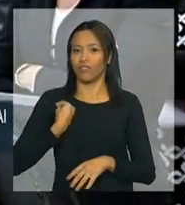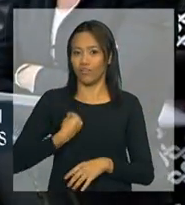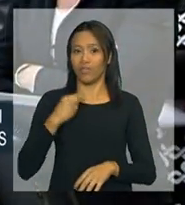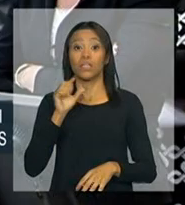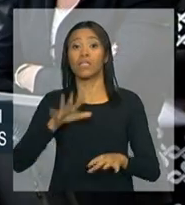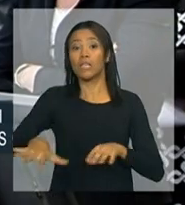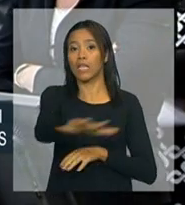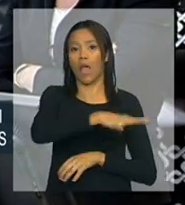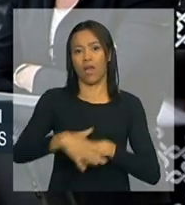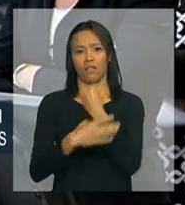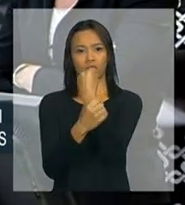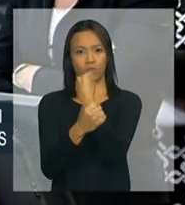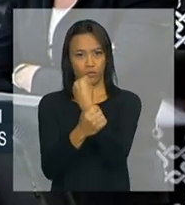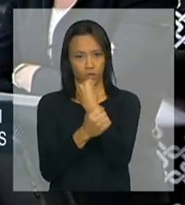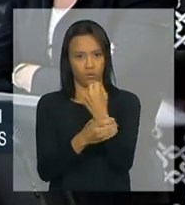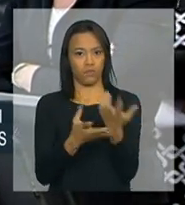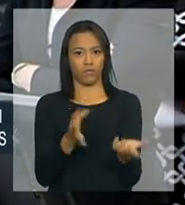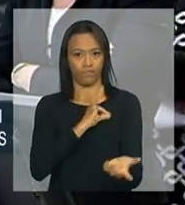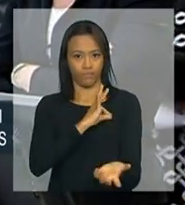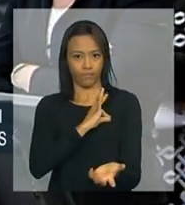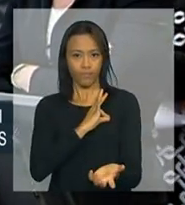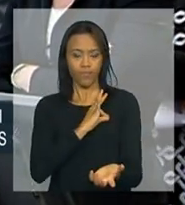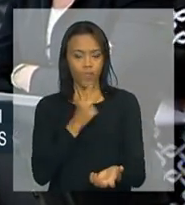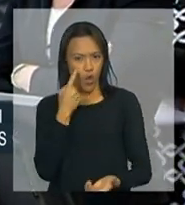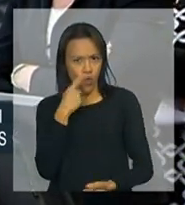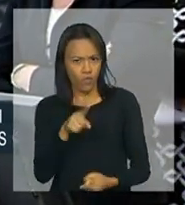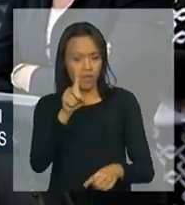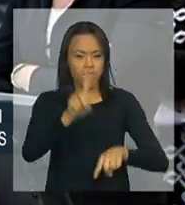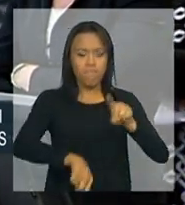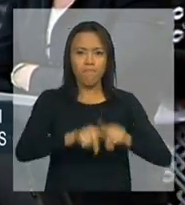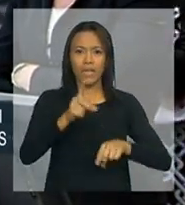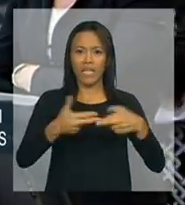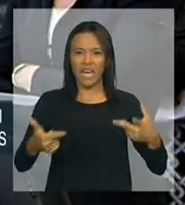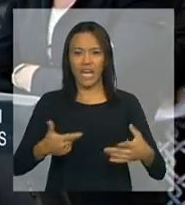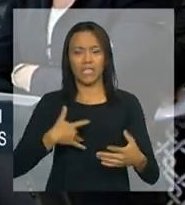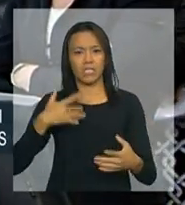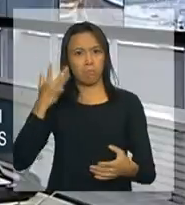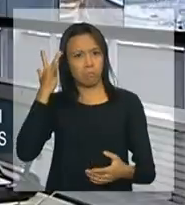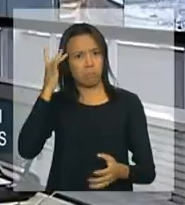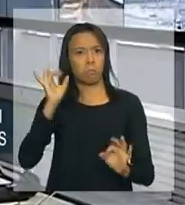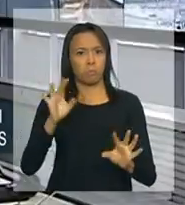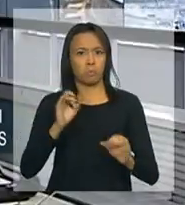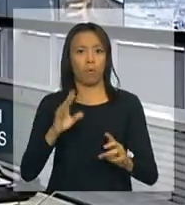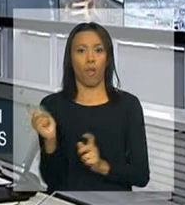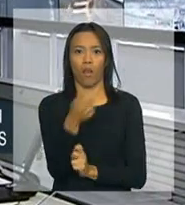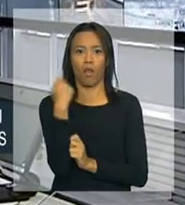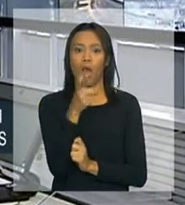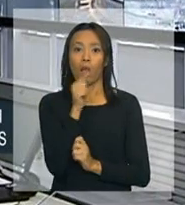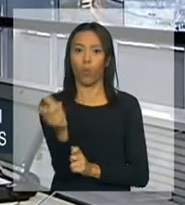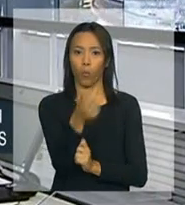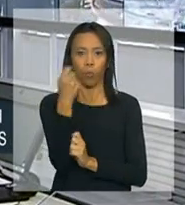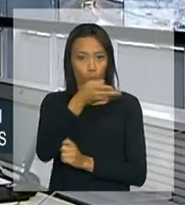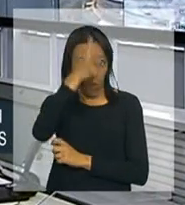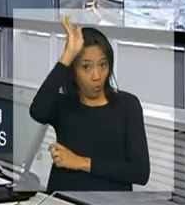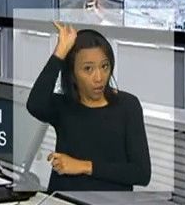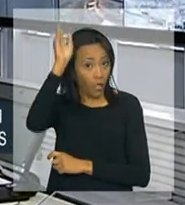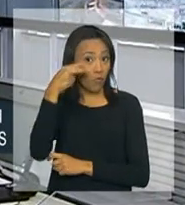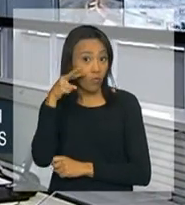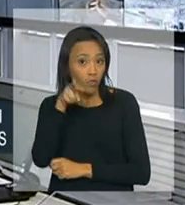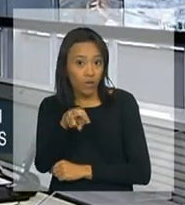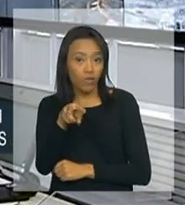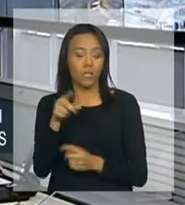segurança pública. Eu vi aqui, desde equipamentos fantásticos para o Corpo de Bombeiro, como alargadores